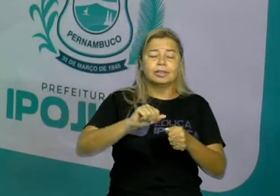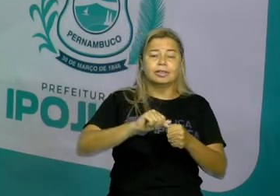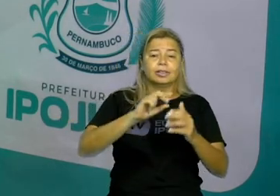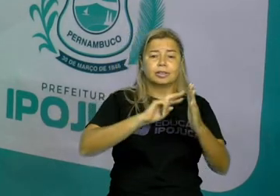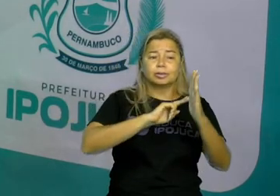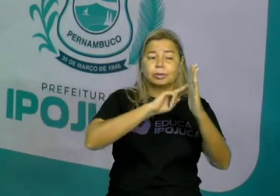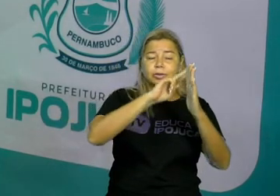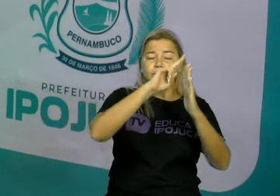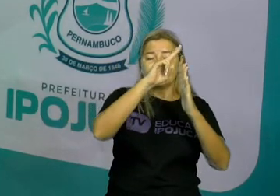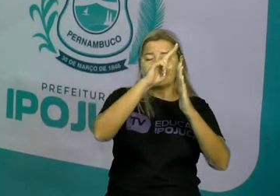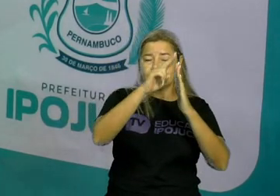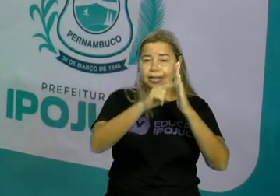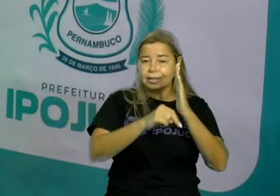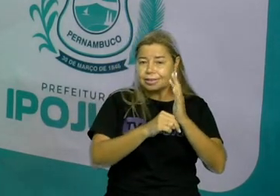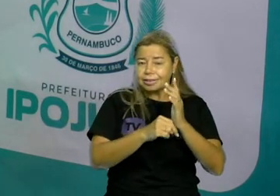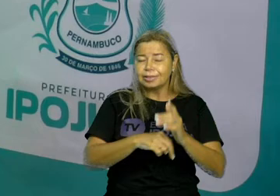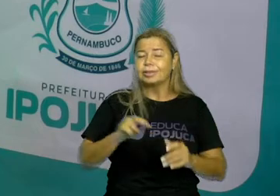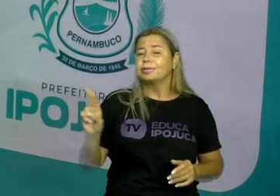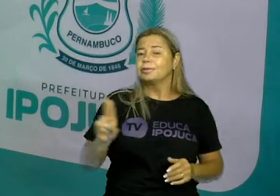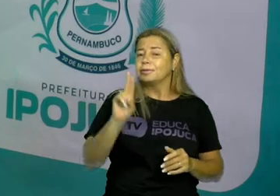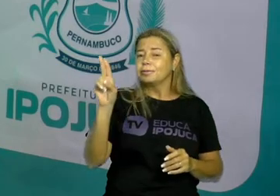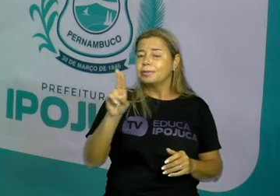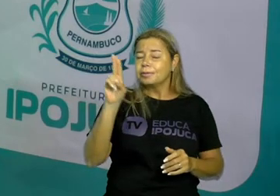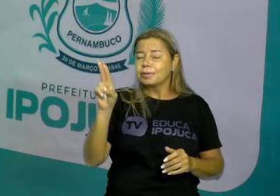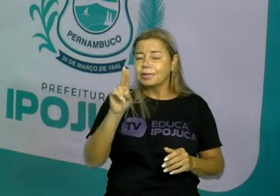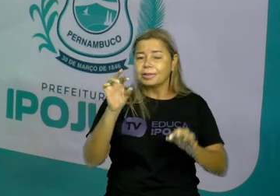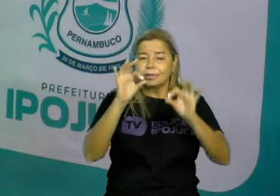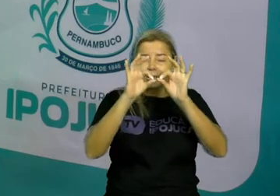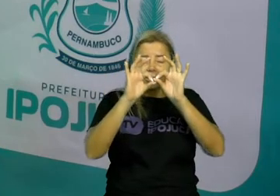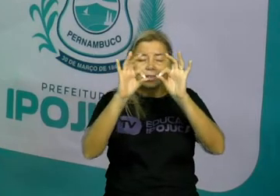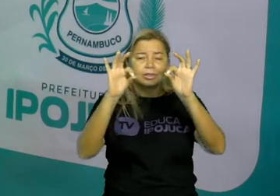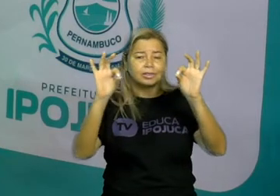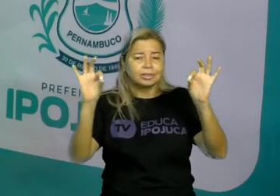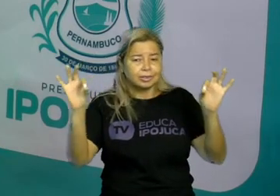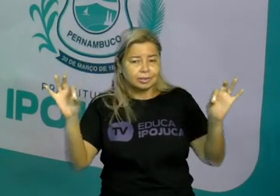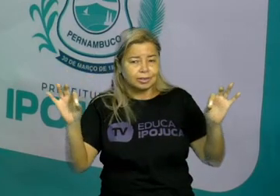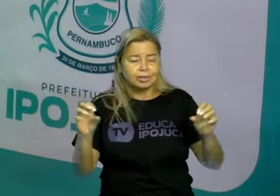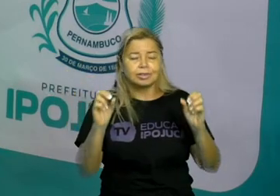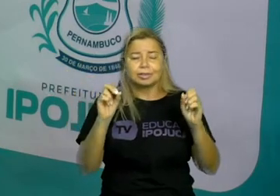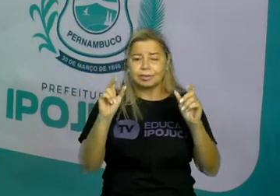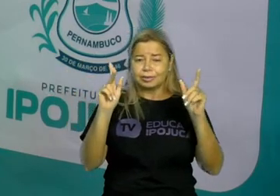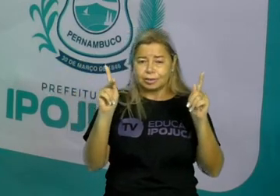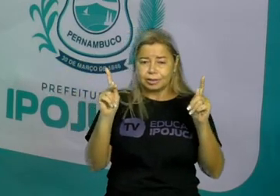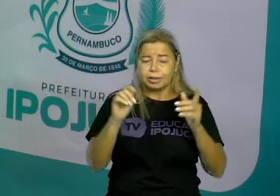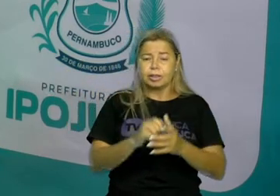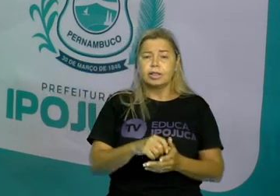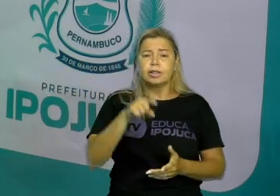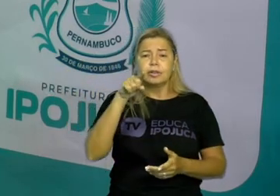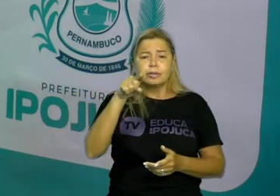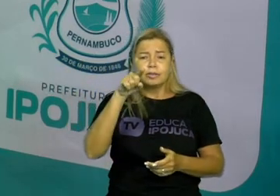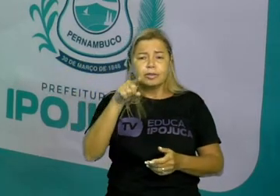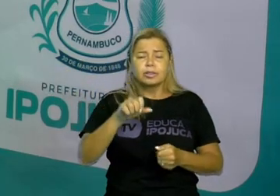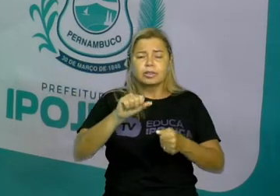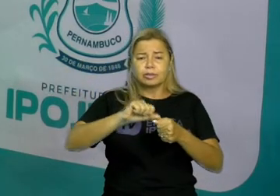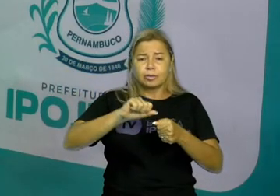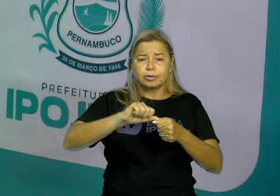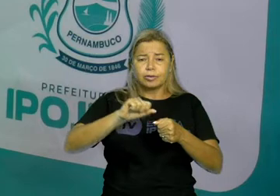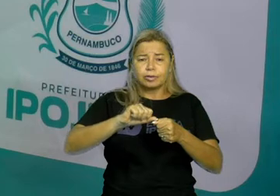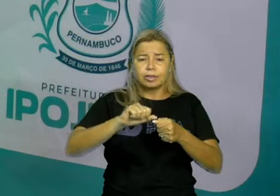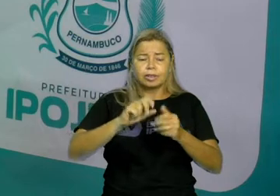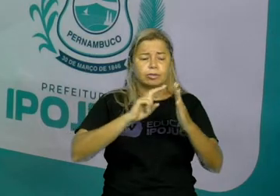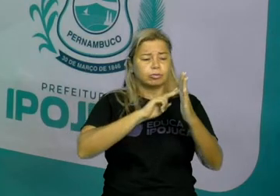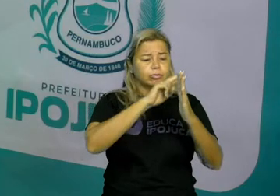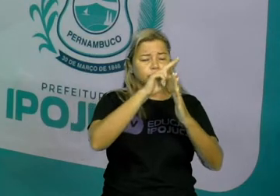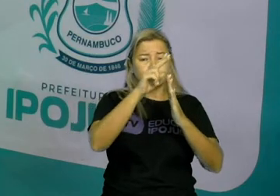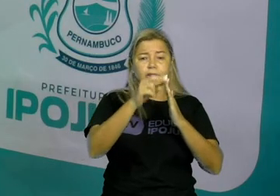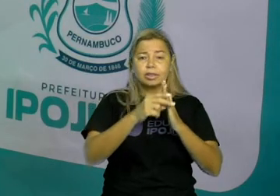interessante utilizando as linhas, tá certo? Eu quero que vocês façam um desenho com linha. Pode ser uma casinha, pode ser